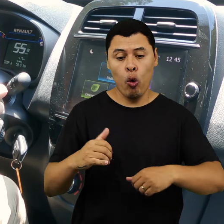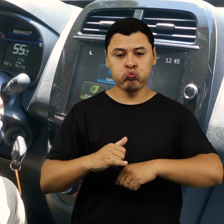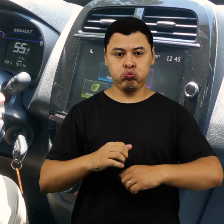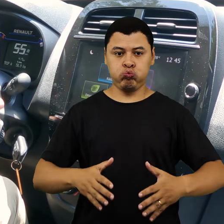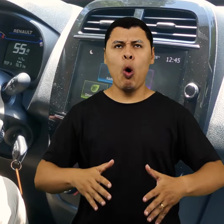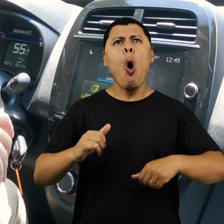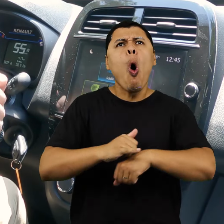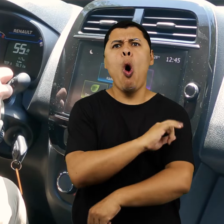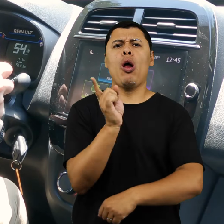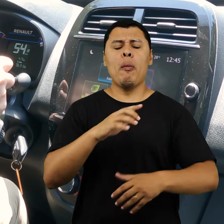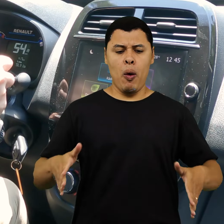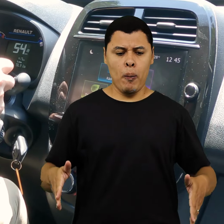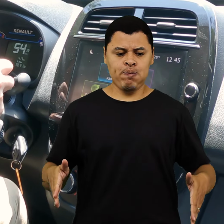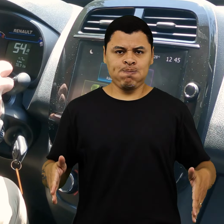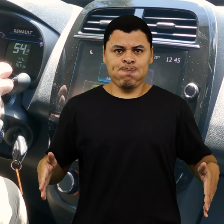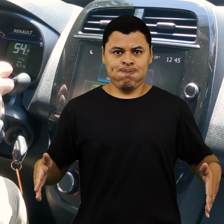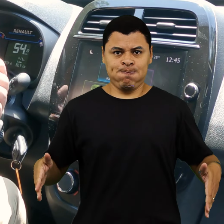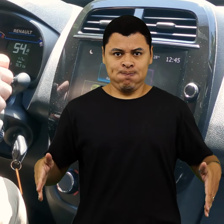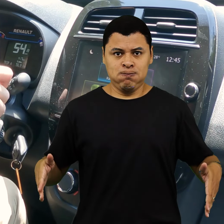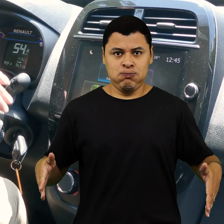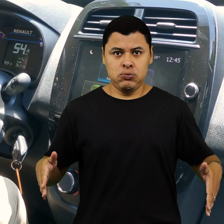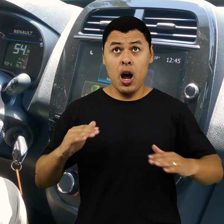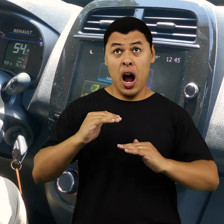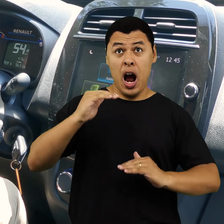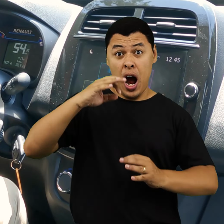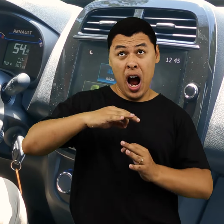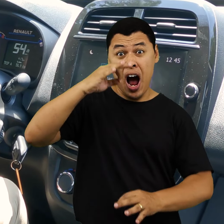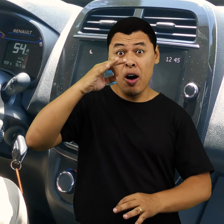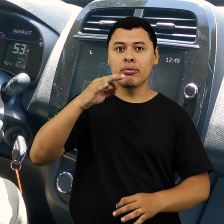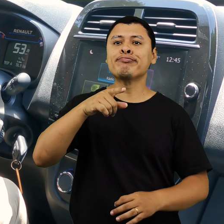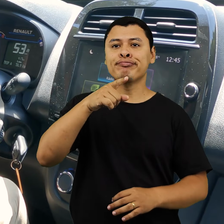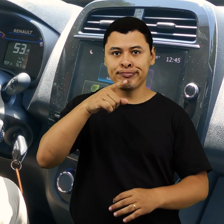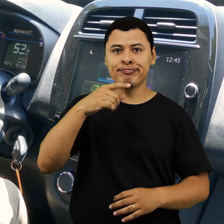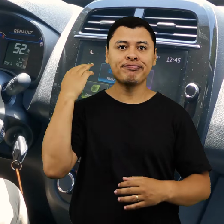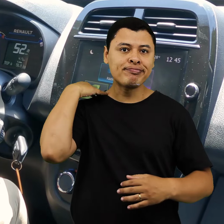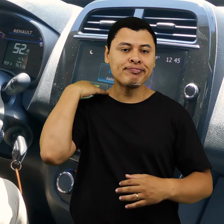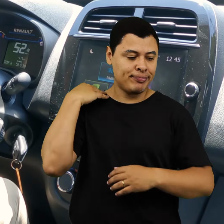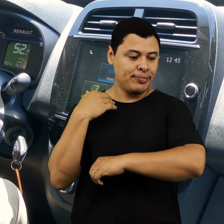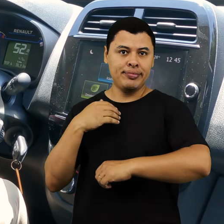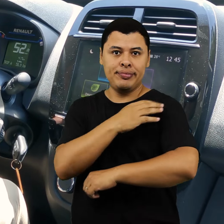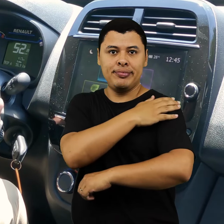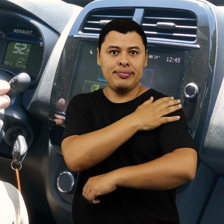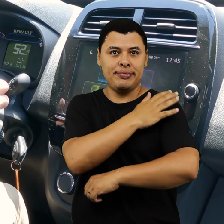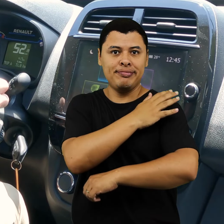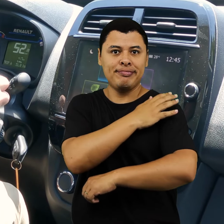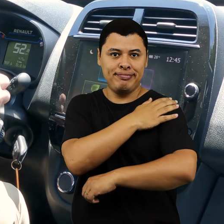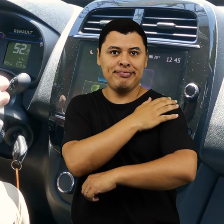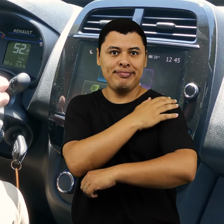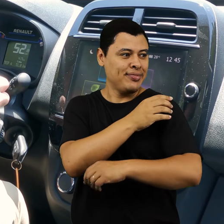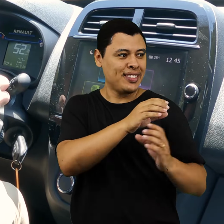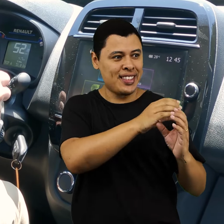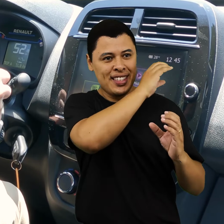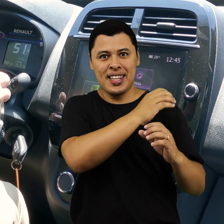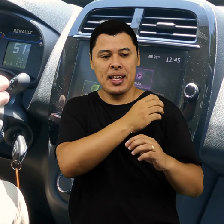não necessariamente obeso, às vezes o cara mais largo mesmo e mais alto, você vai topar com a coluna B pegando no seu ombro, porque você vai precisar recuar o